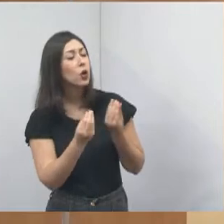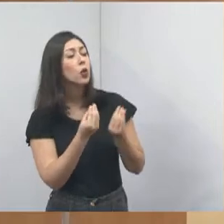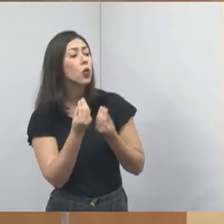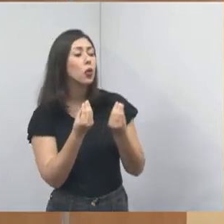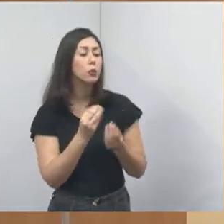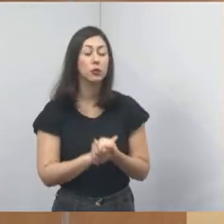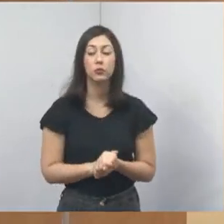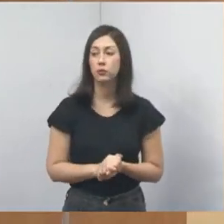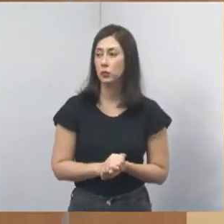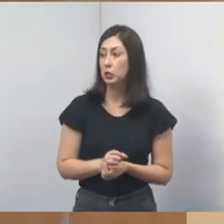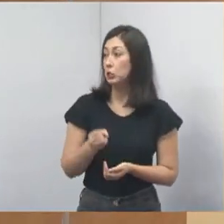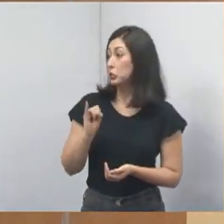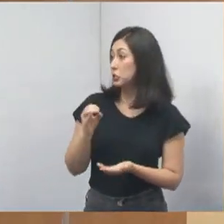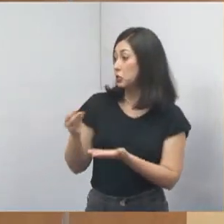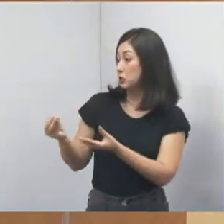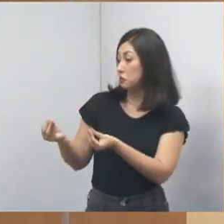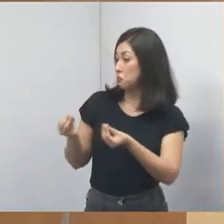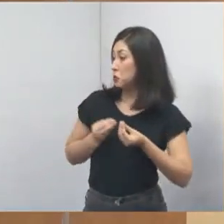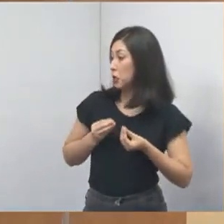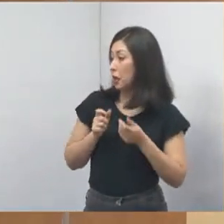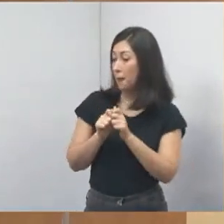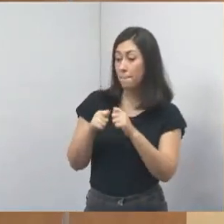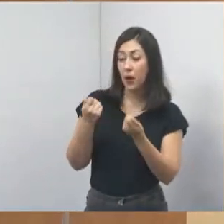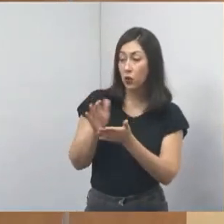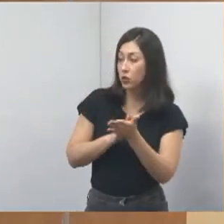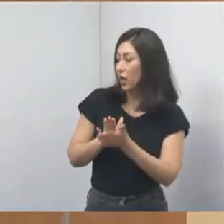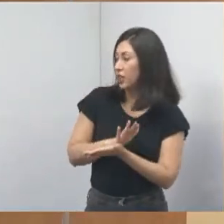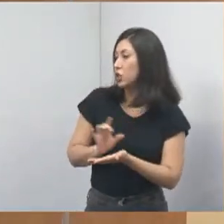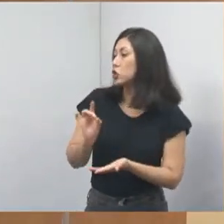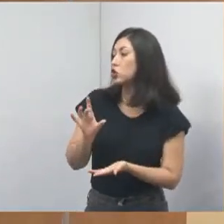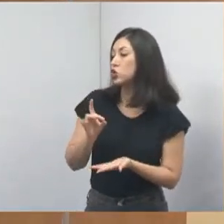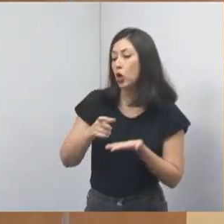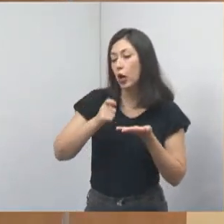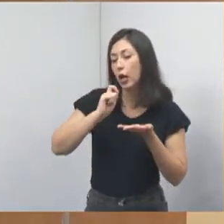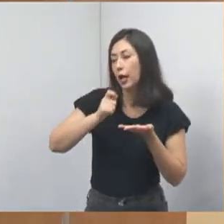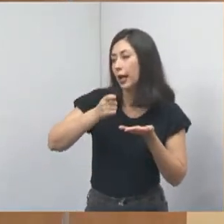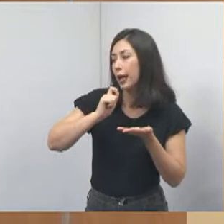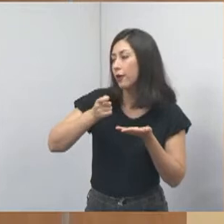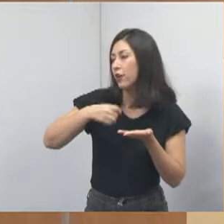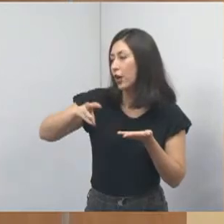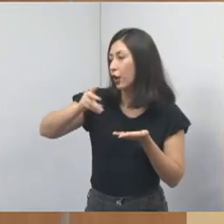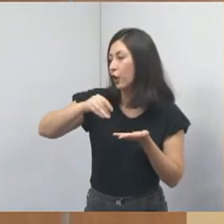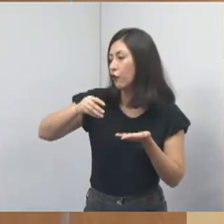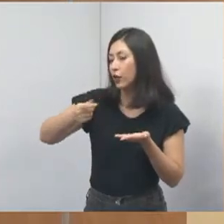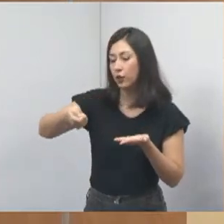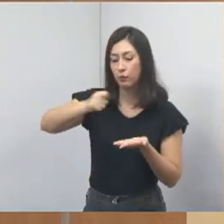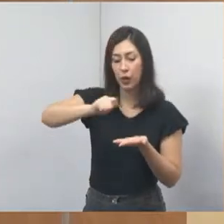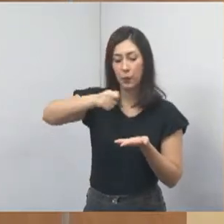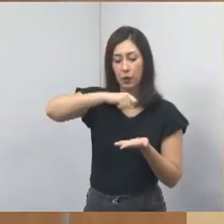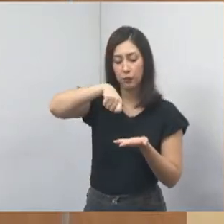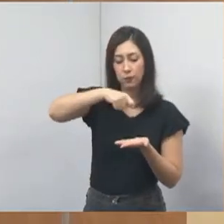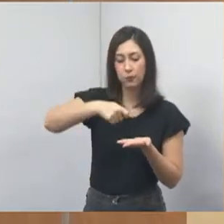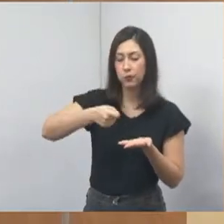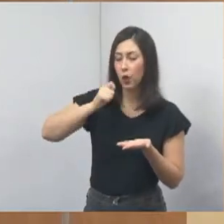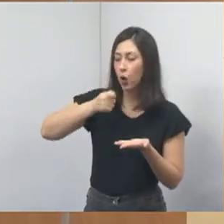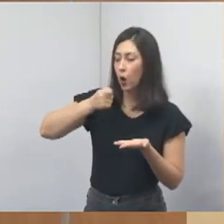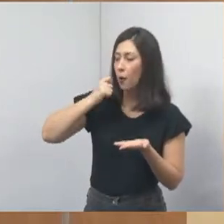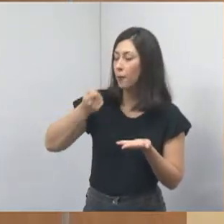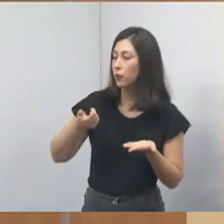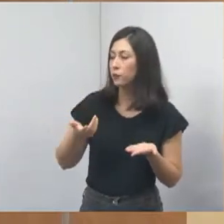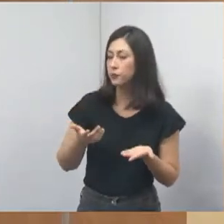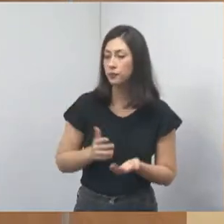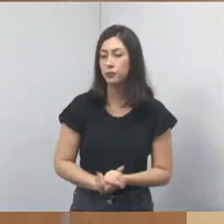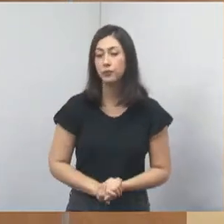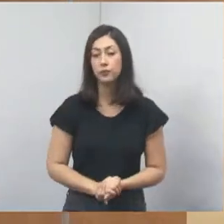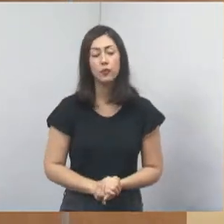Ela diz: bom, se ninguém me trouxer pão, eu tomo café puro com farinha de milho, que é o que eu posso armazenar. Eu pedi